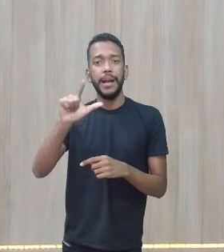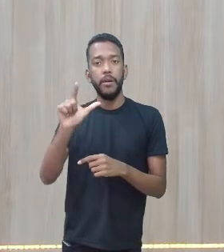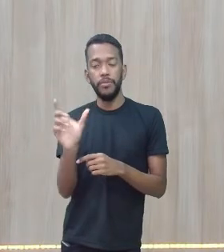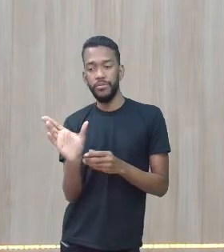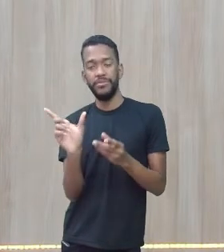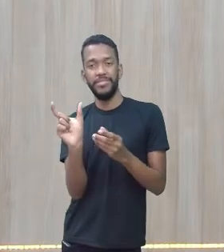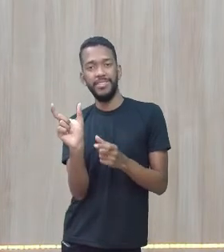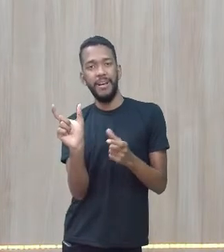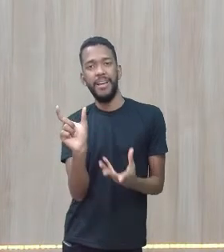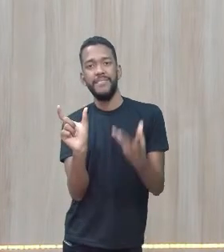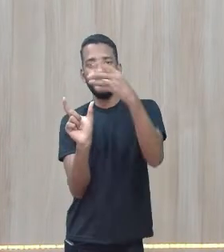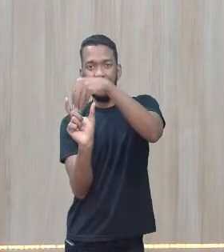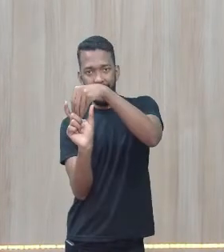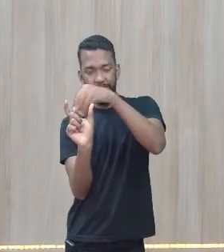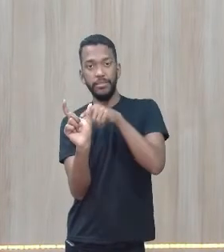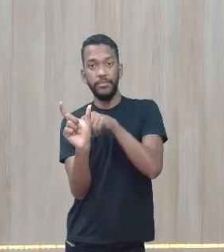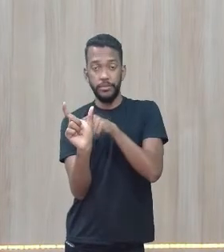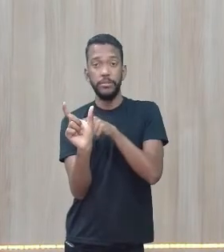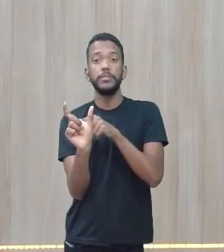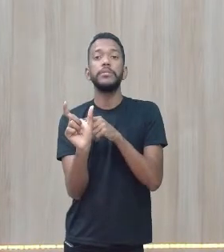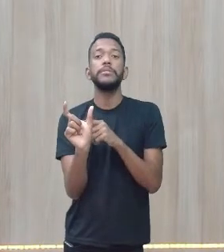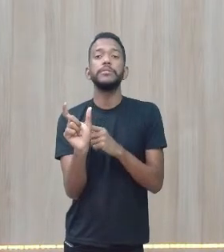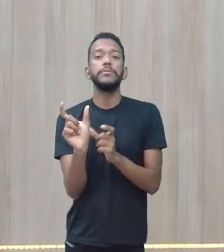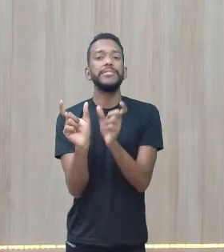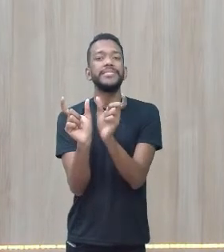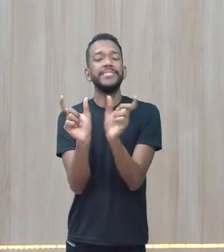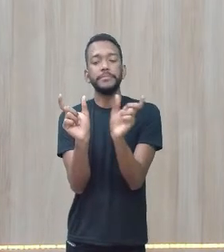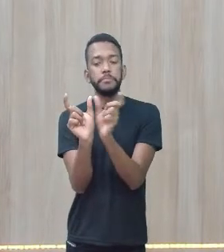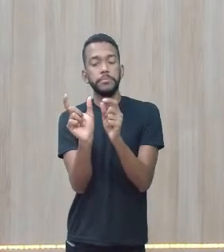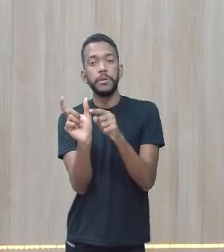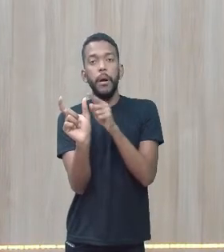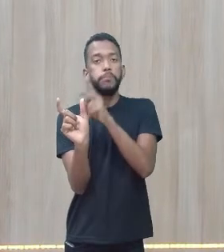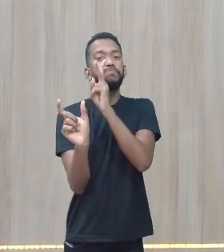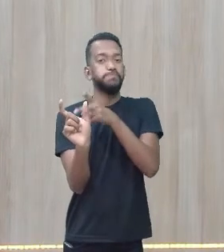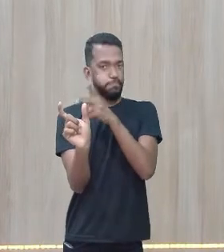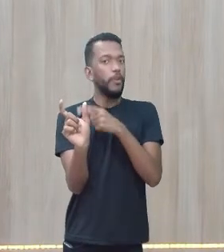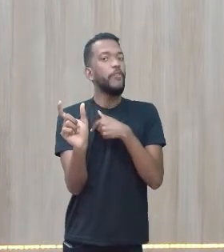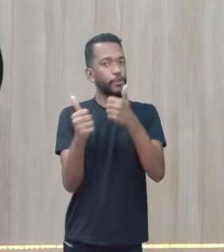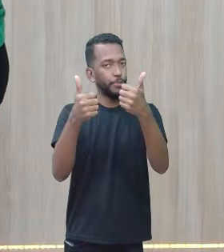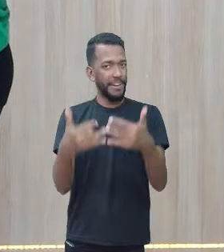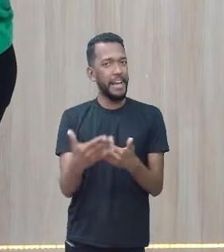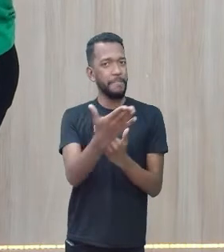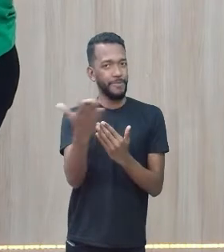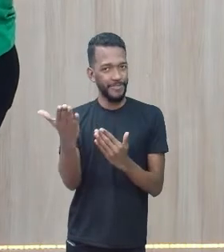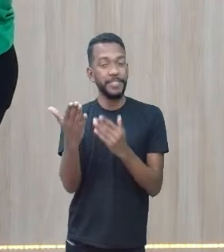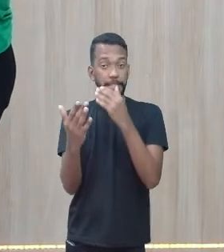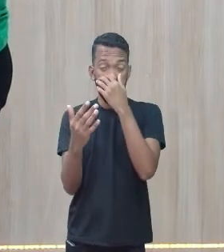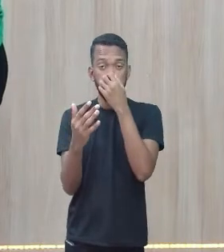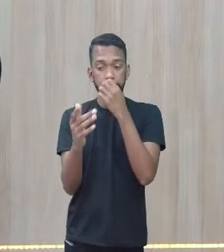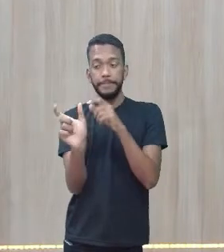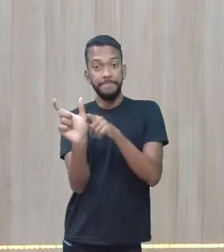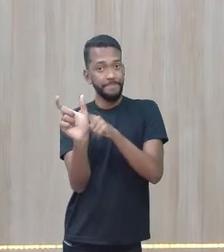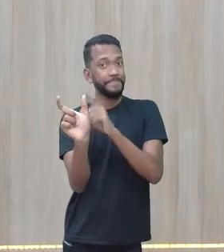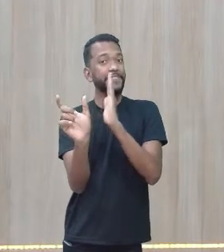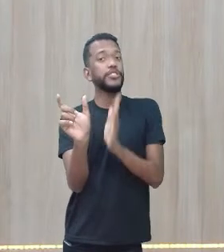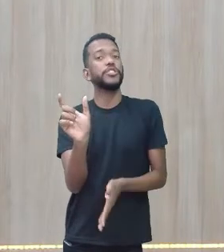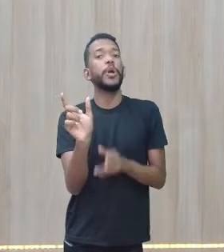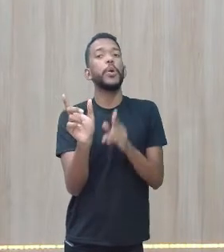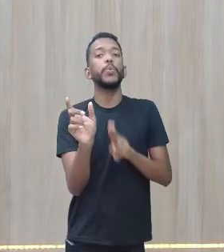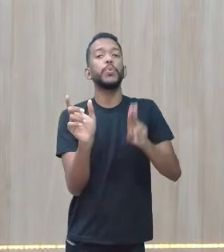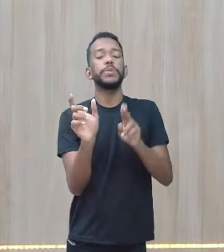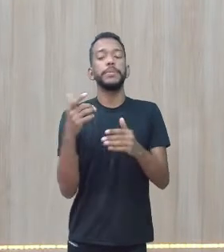O radical, aquela palavra, aquela parte fixa da palavra que eu vou mostrar para vocês, elas se originaram do